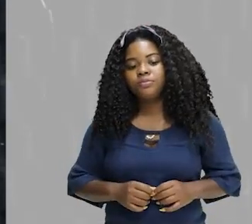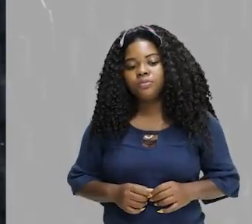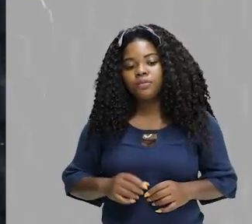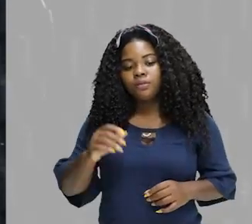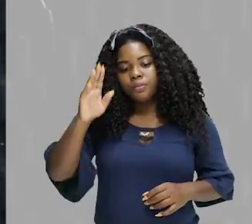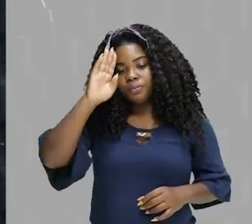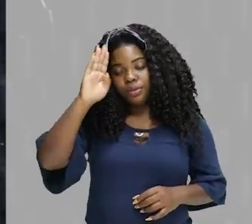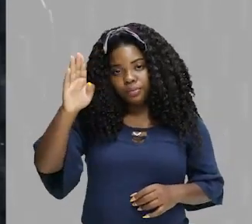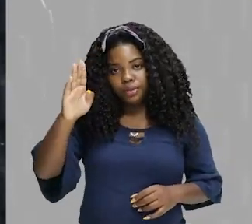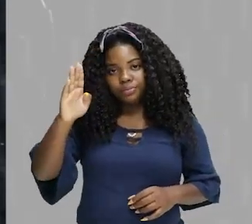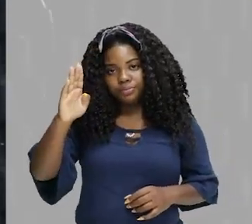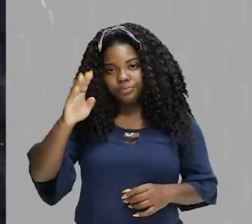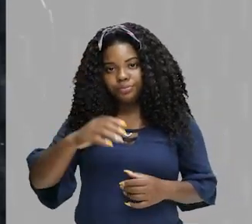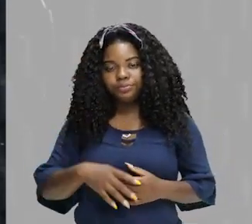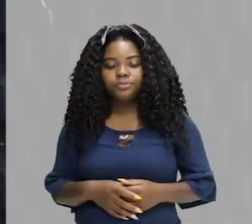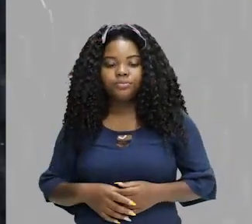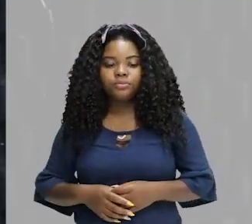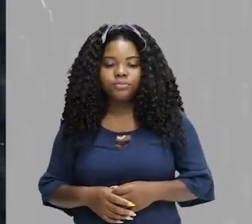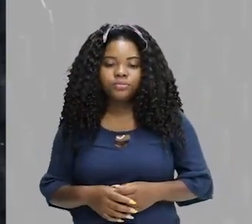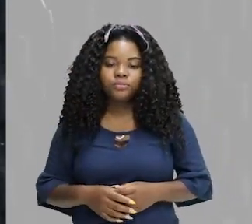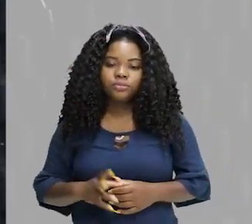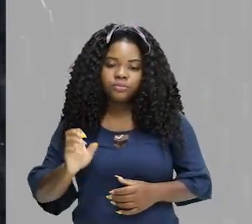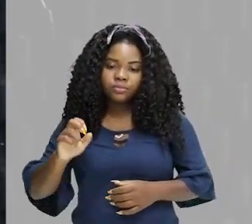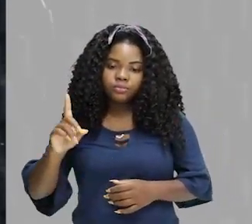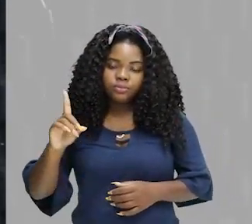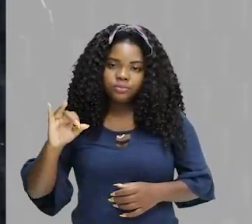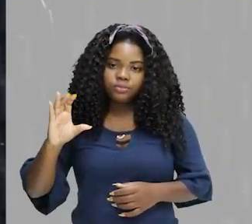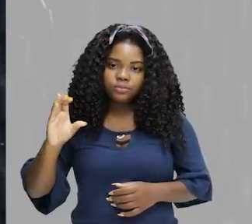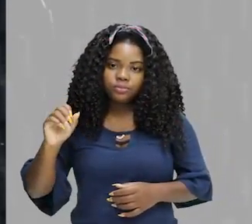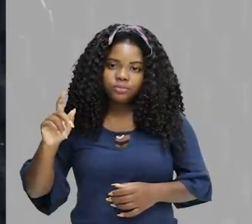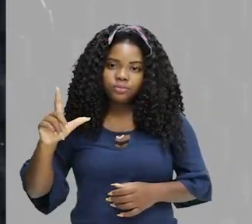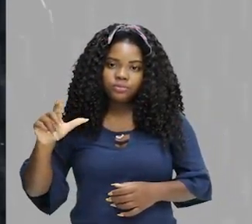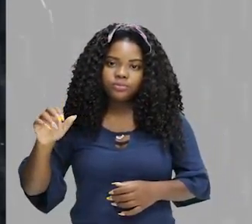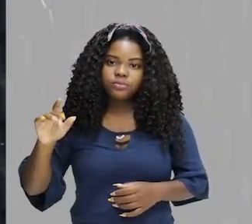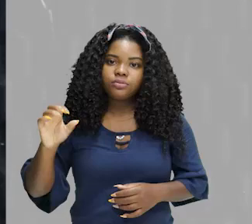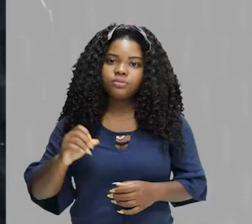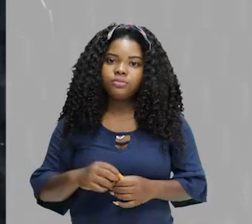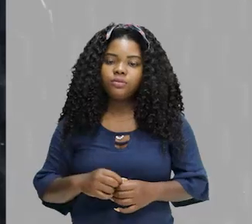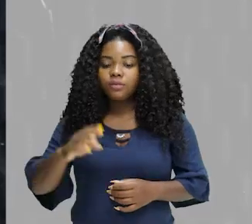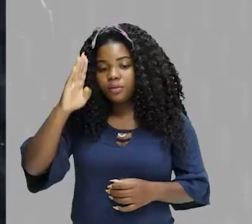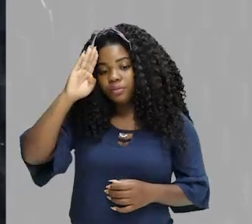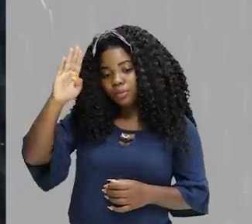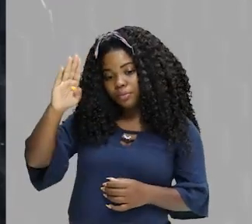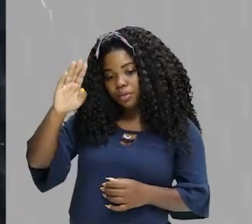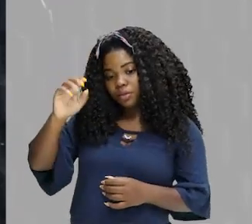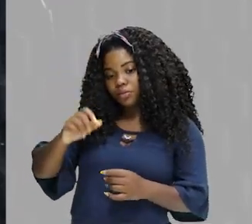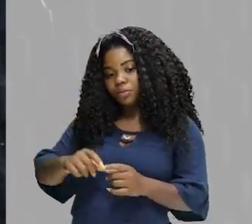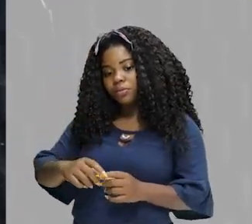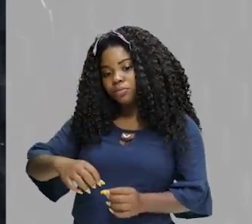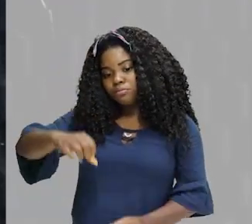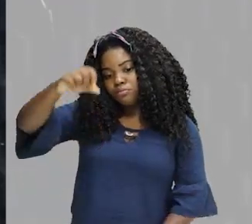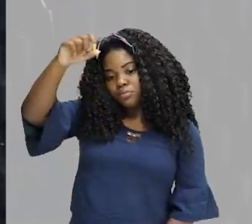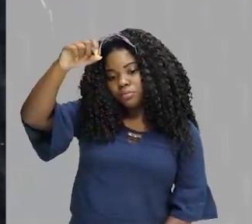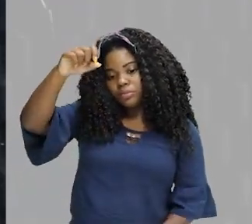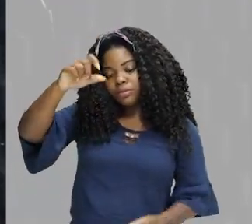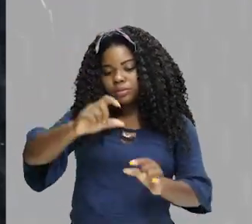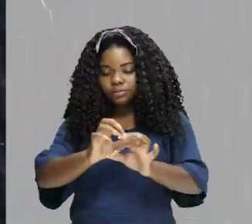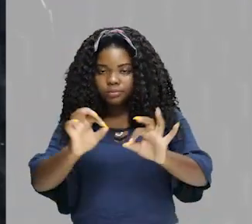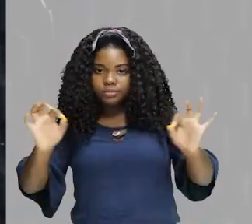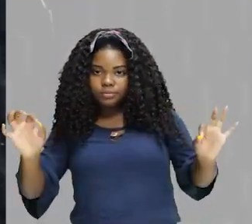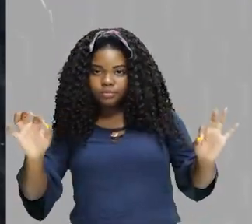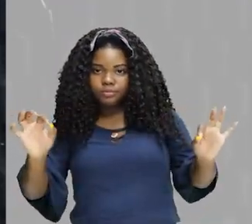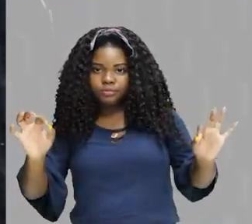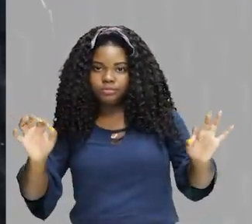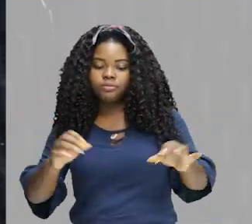crescimento primário. Nas eudicotiledôneas, não, ela vai ter tanto crescimento primário, ou seja, em estatura, quanto também em